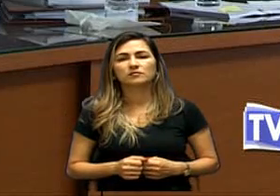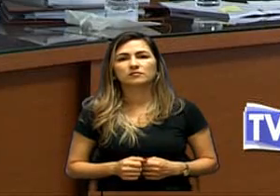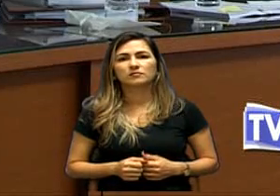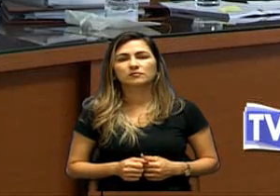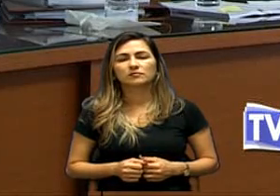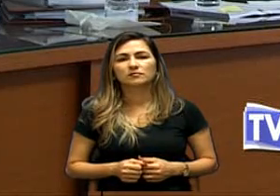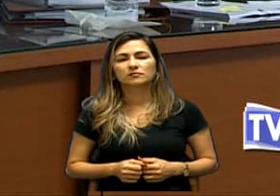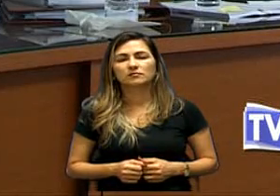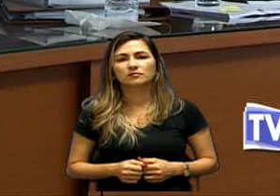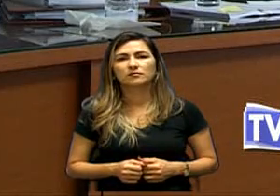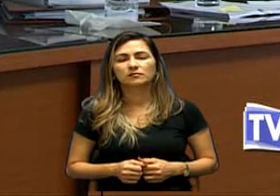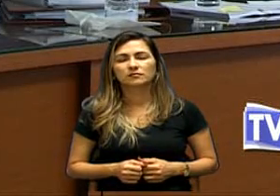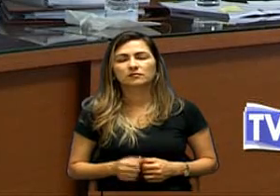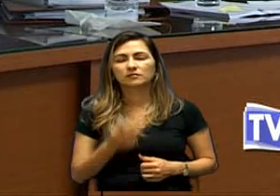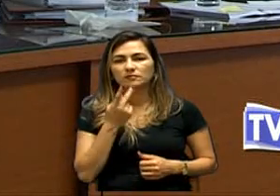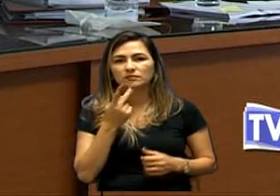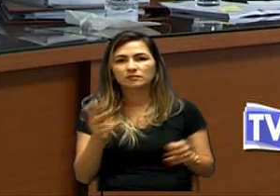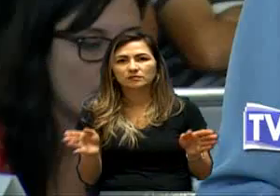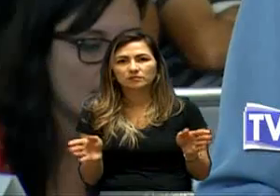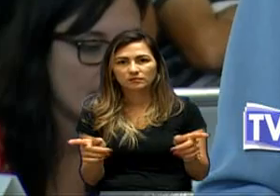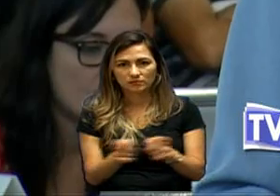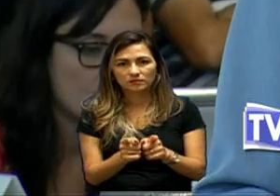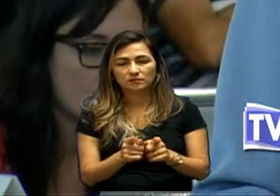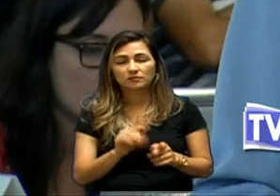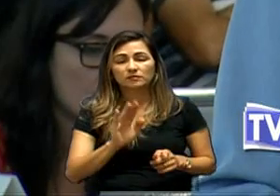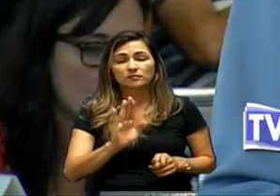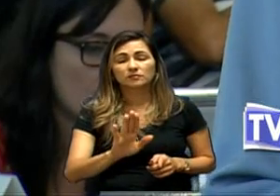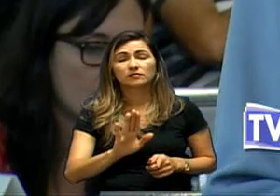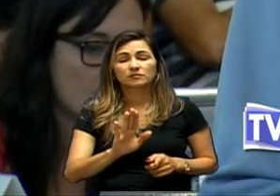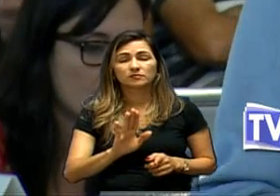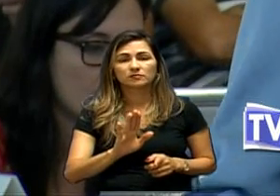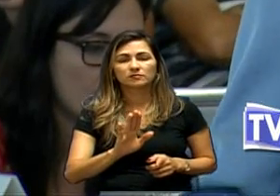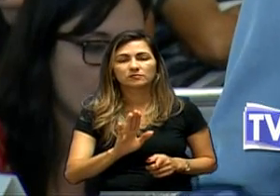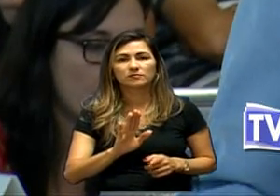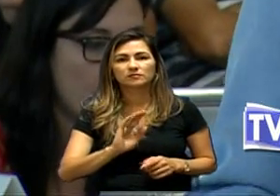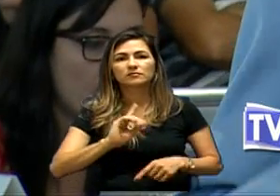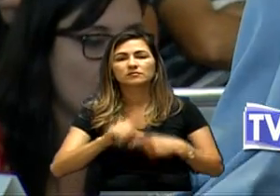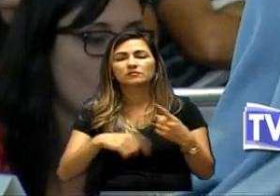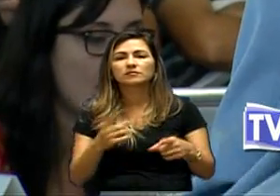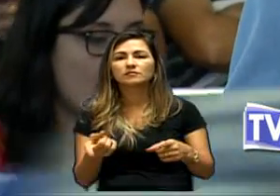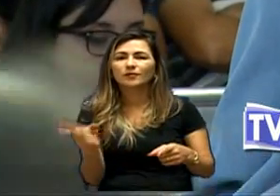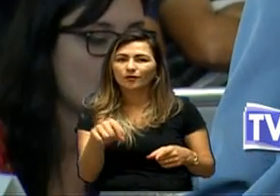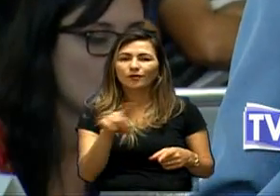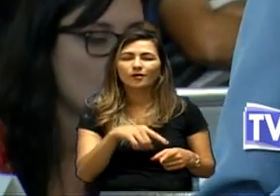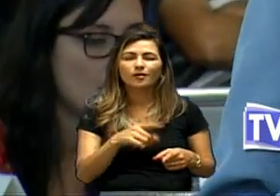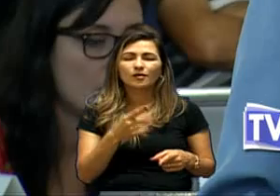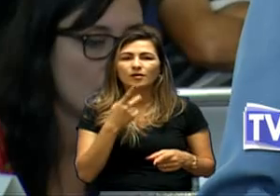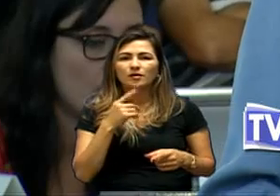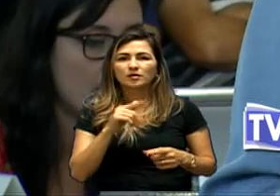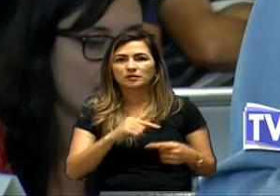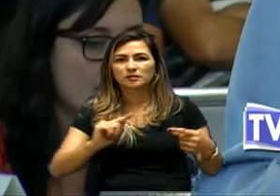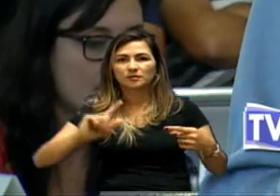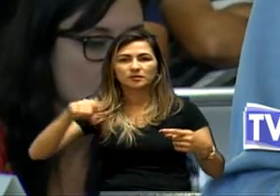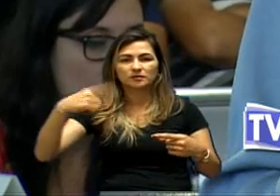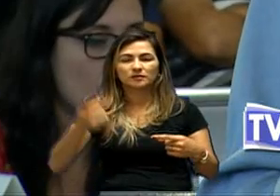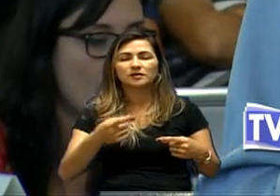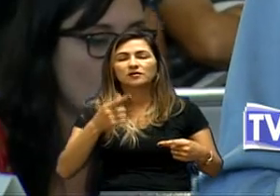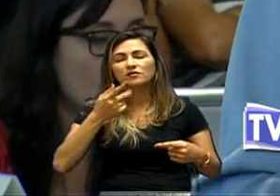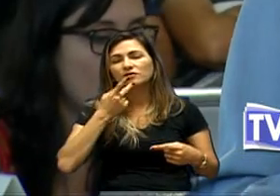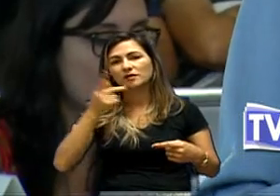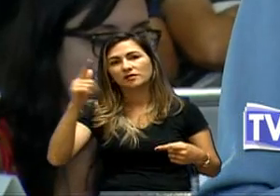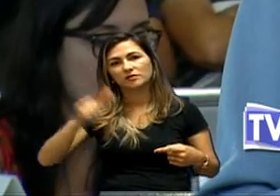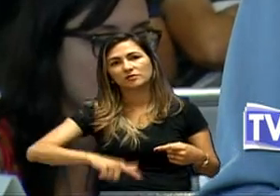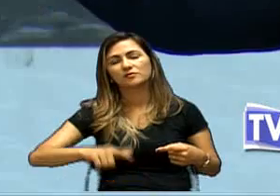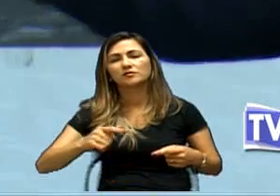Tá. É só alertar... Depois eu volto, a gente volta na semana. Mas só acho que nós temos que abrir